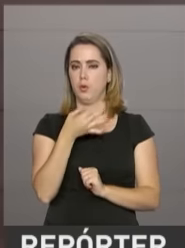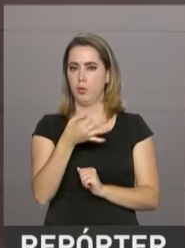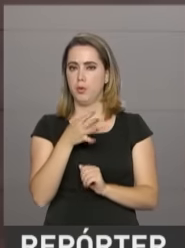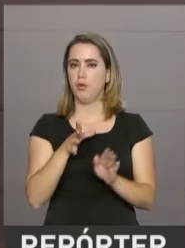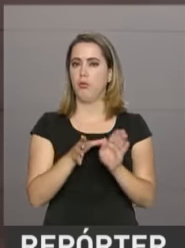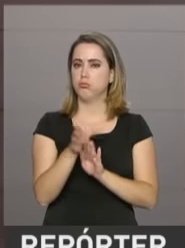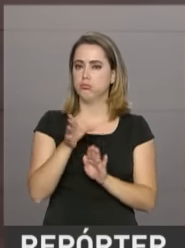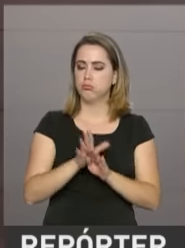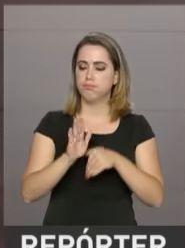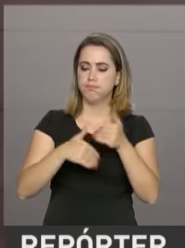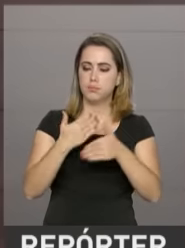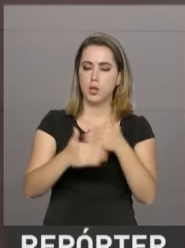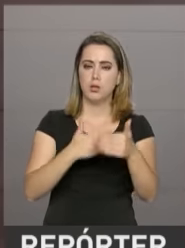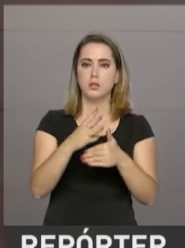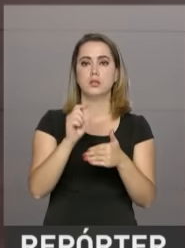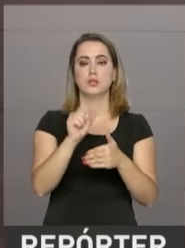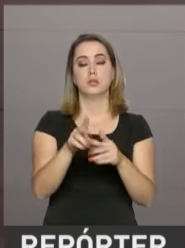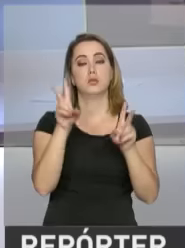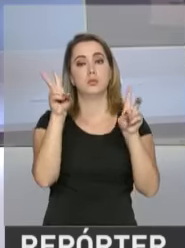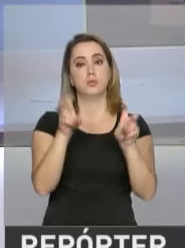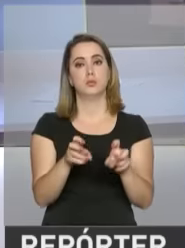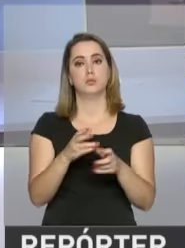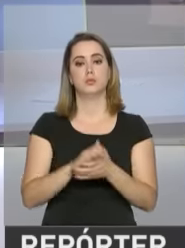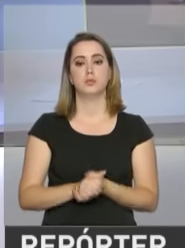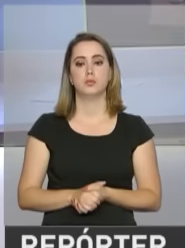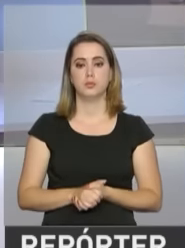rapidamente avançar sobre esse tema.